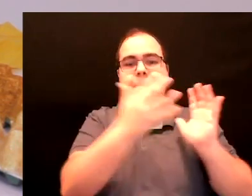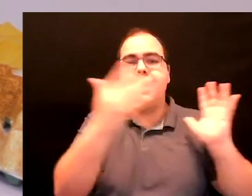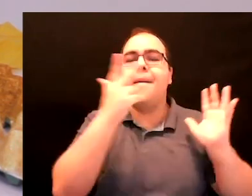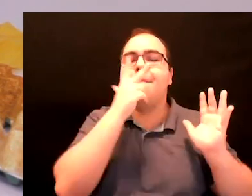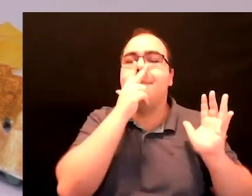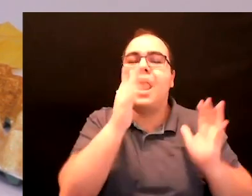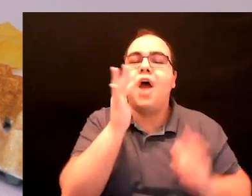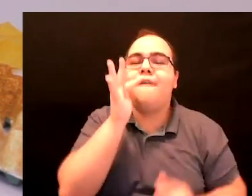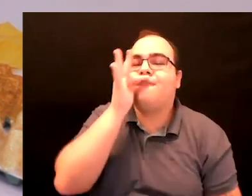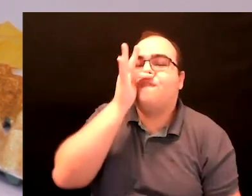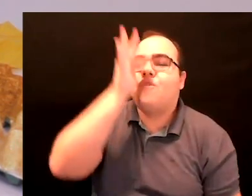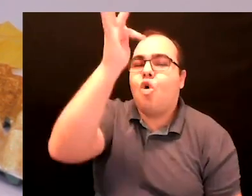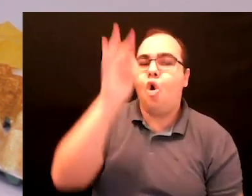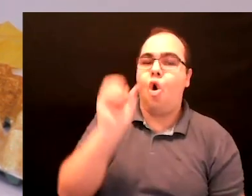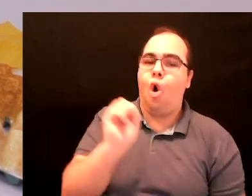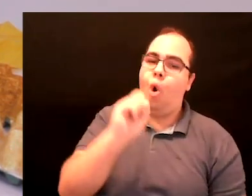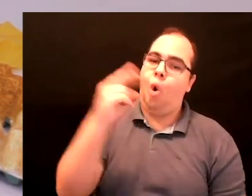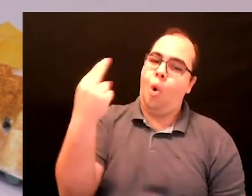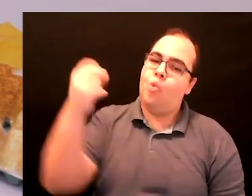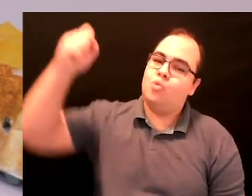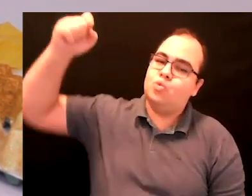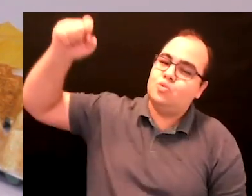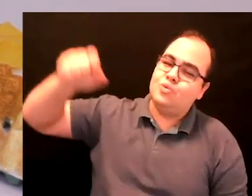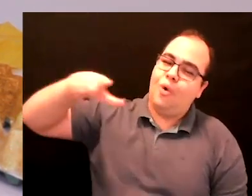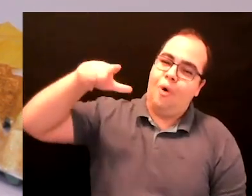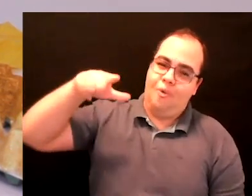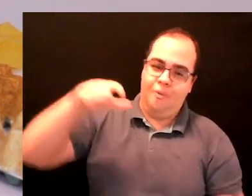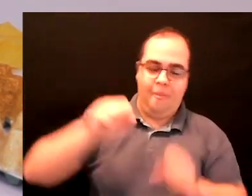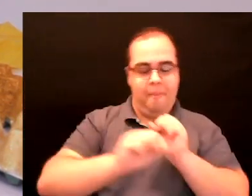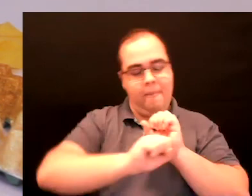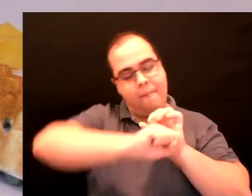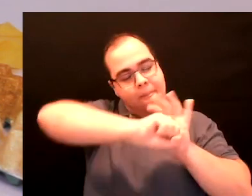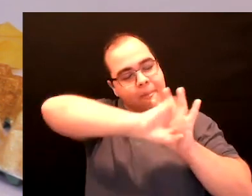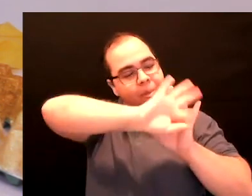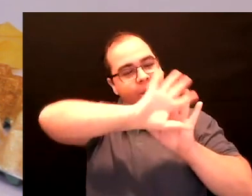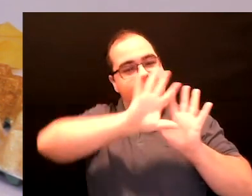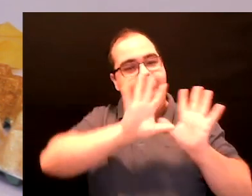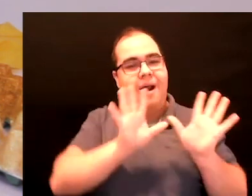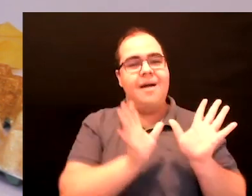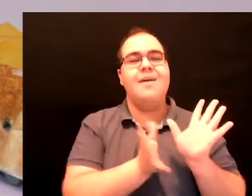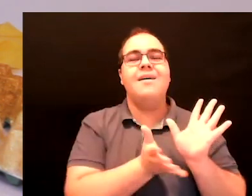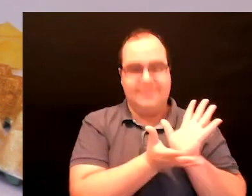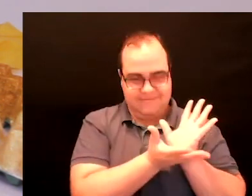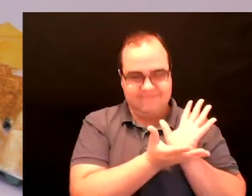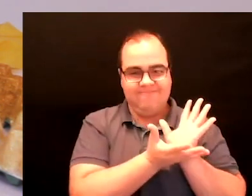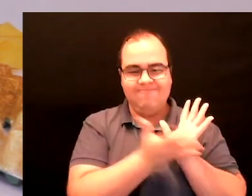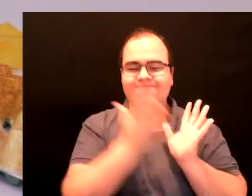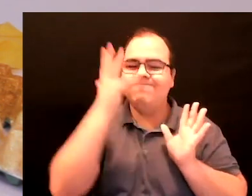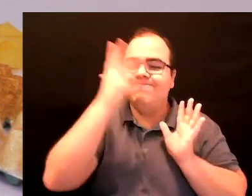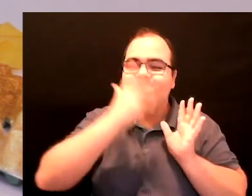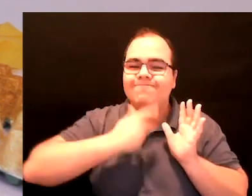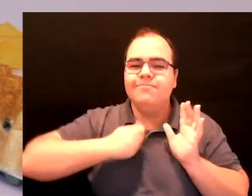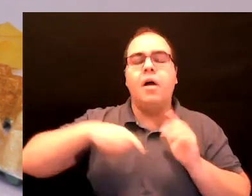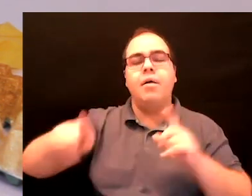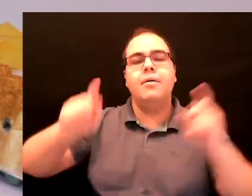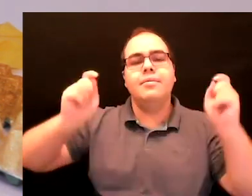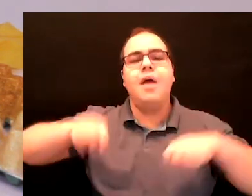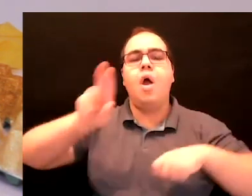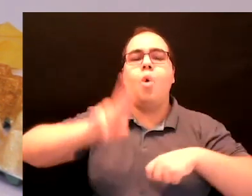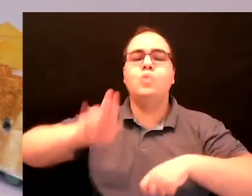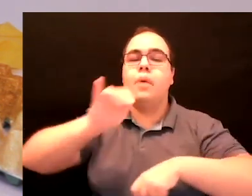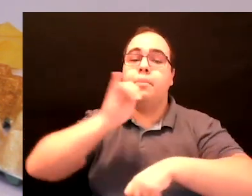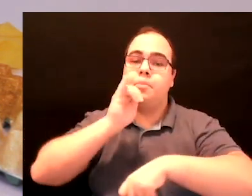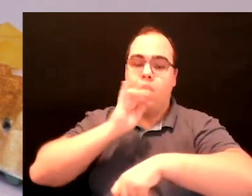brilha bastante. Então eu tenho um formato de uma flor, um formato solar também, que fica bem bacana. Da mesma